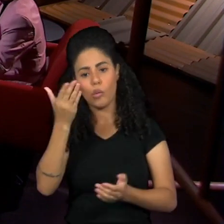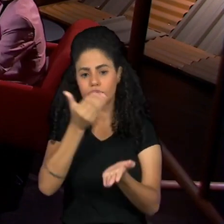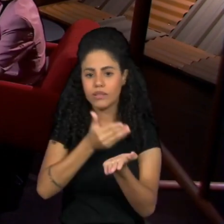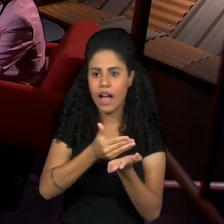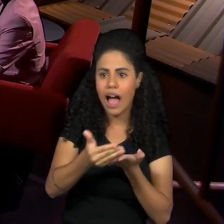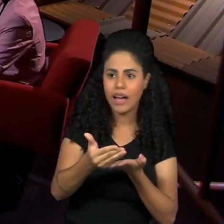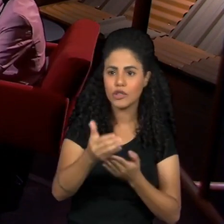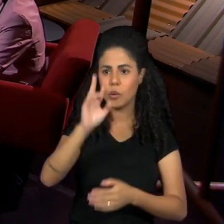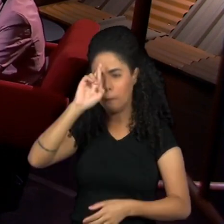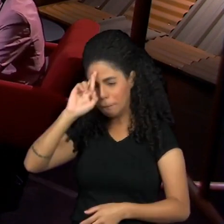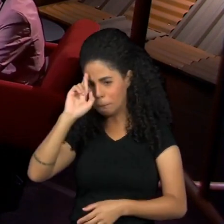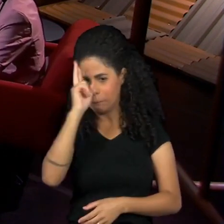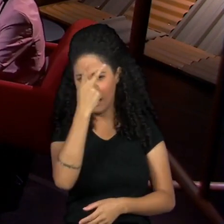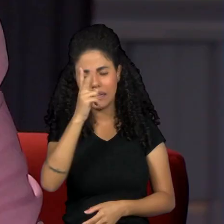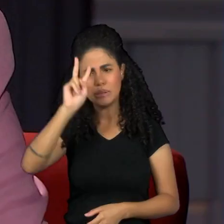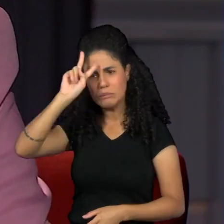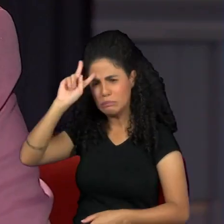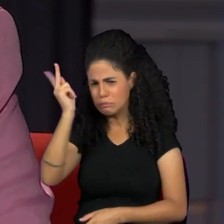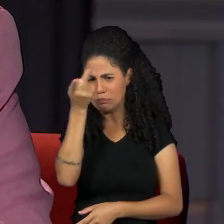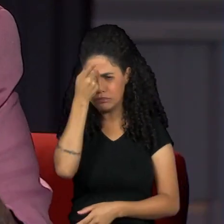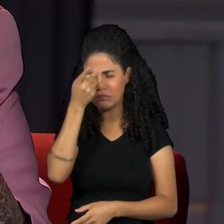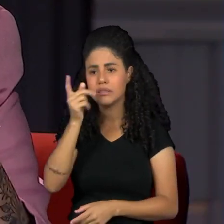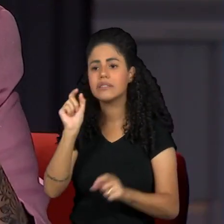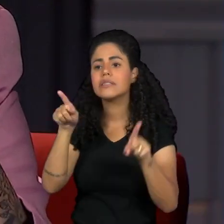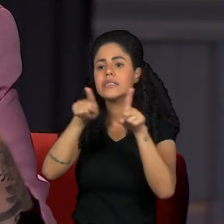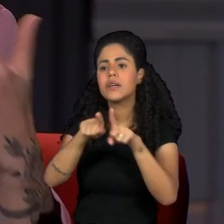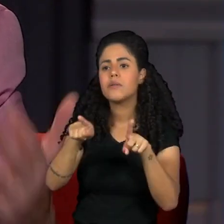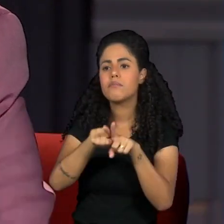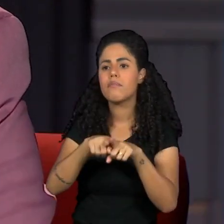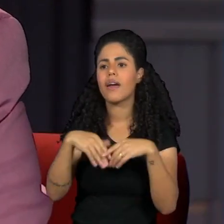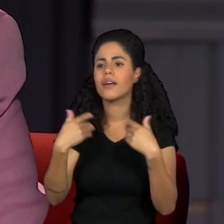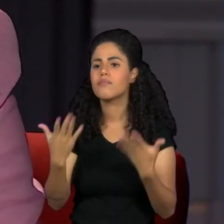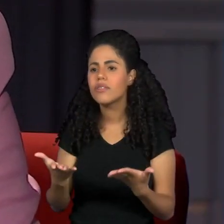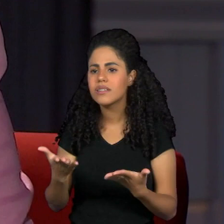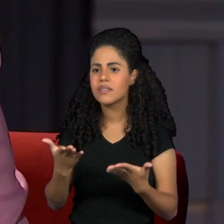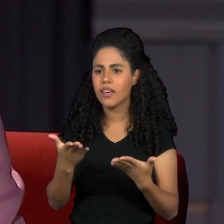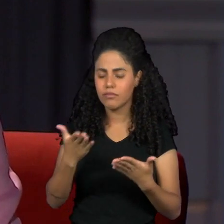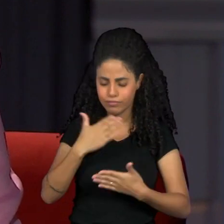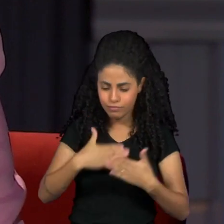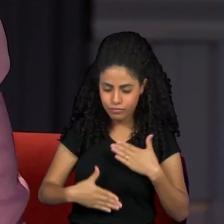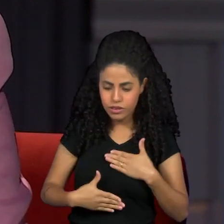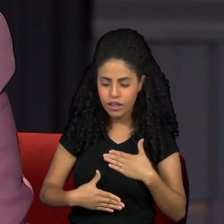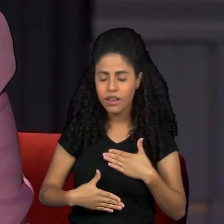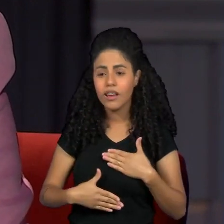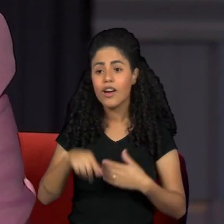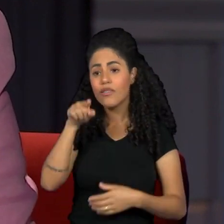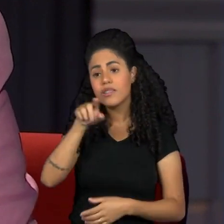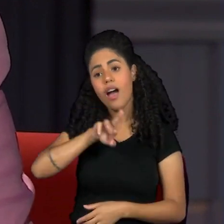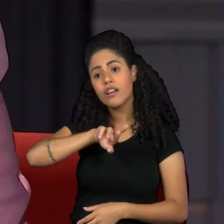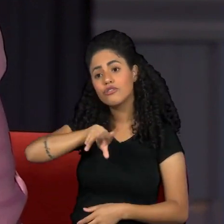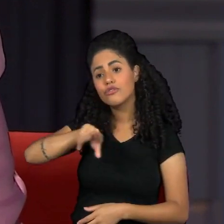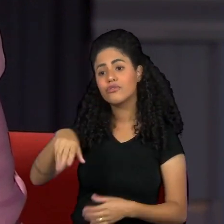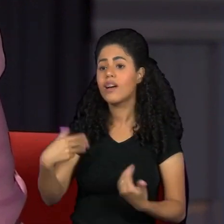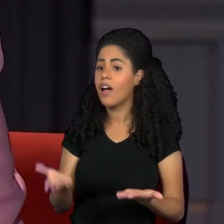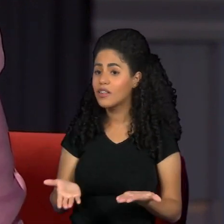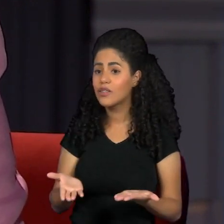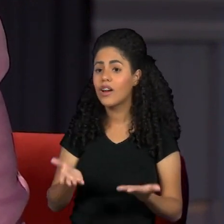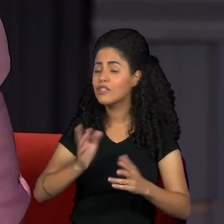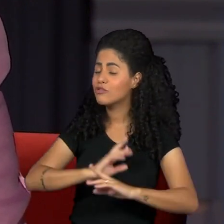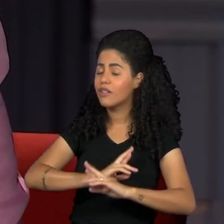transtorno bipolar, síndrome de Down, você tem uma deficiência física, você não é típico. Então, nós